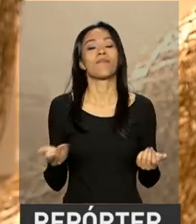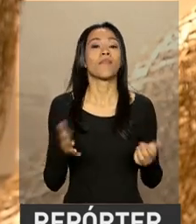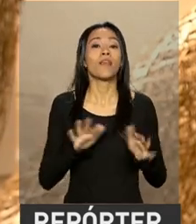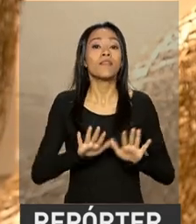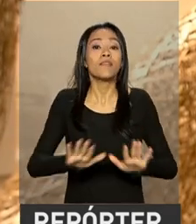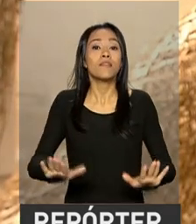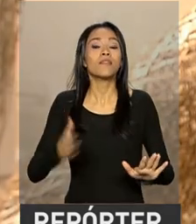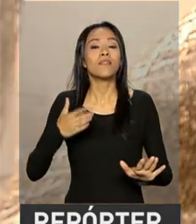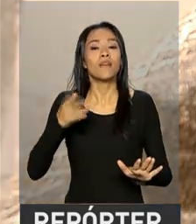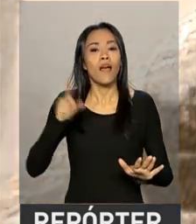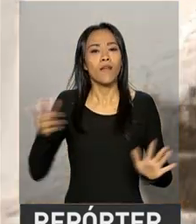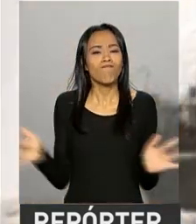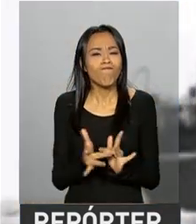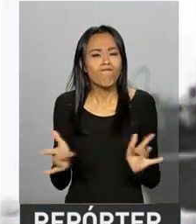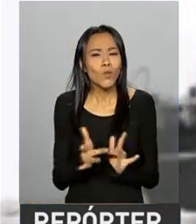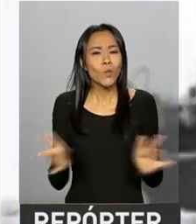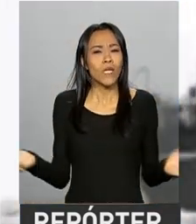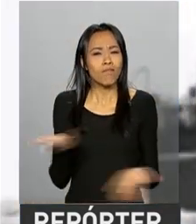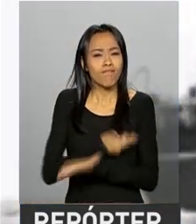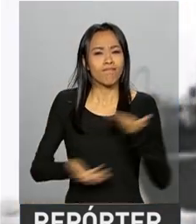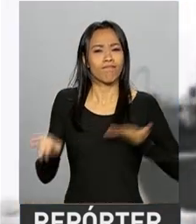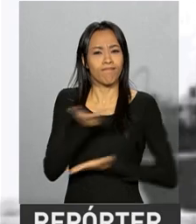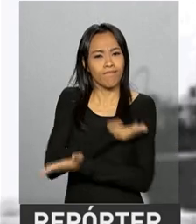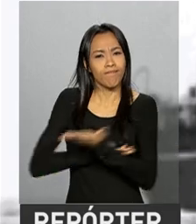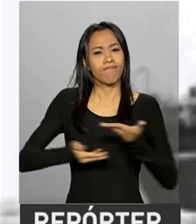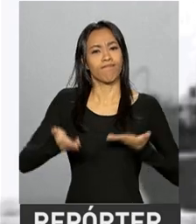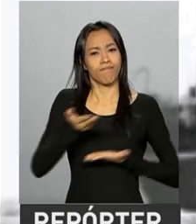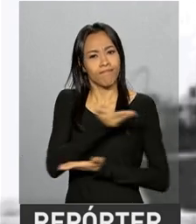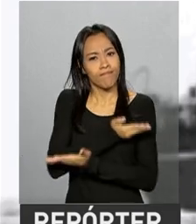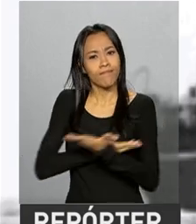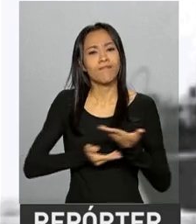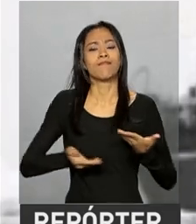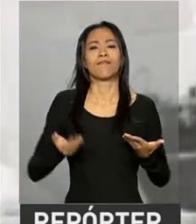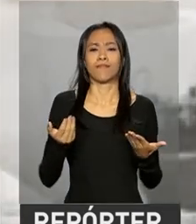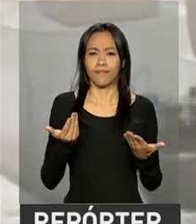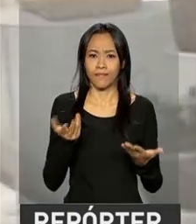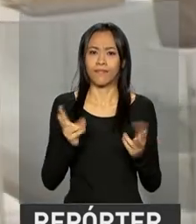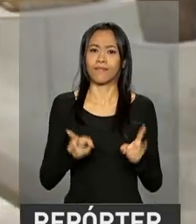assim, intensificar os laços,